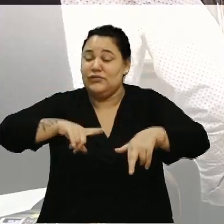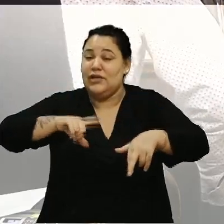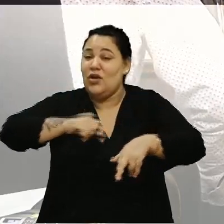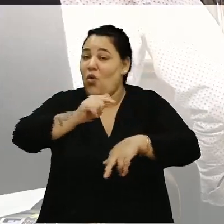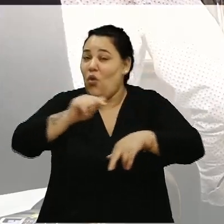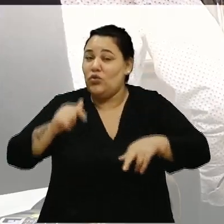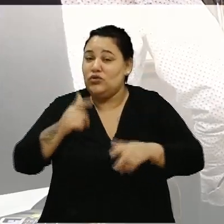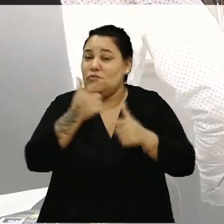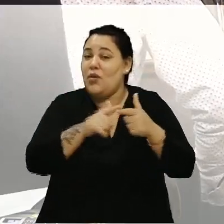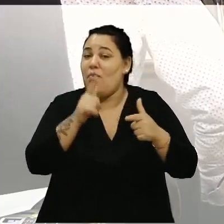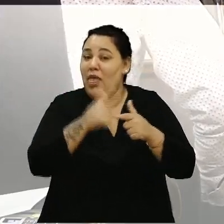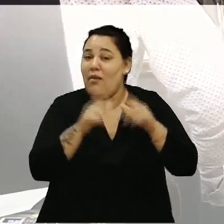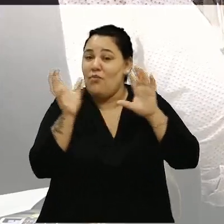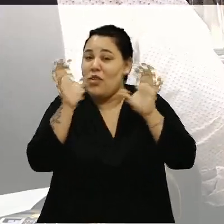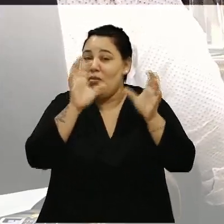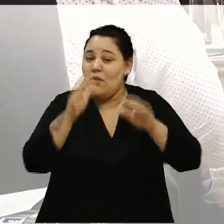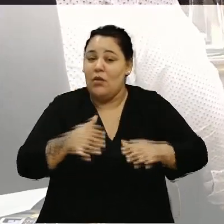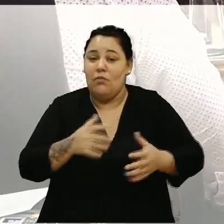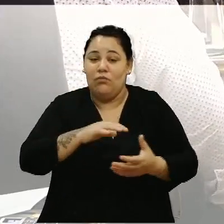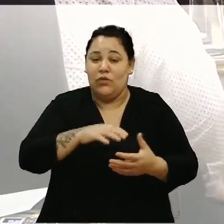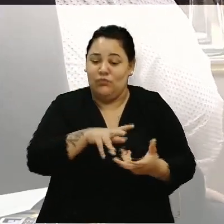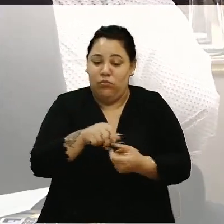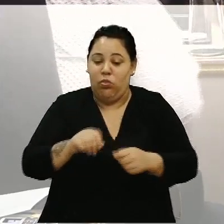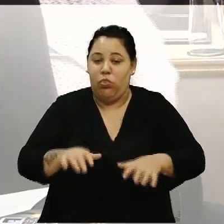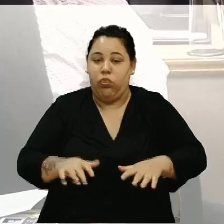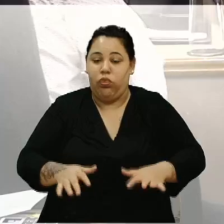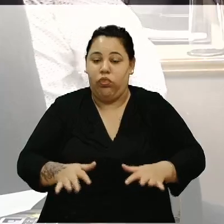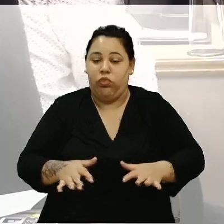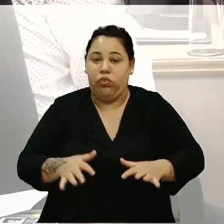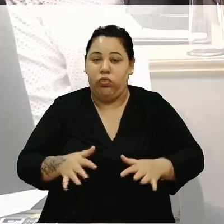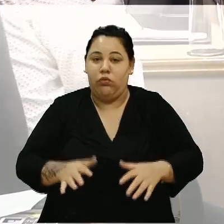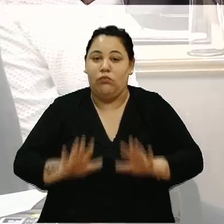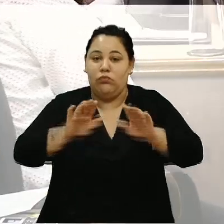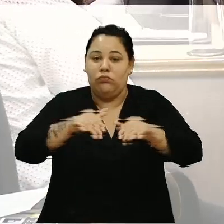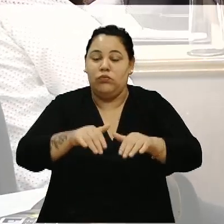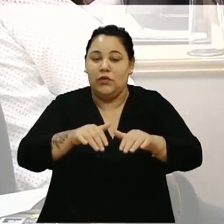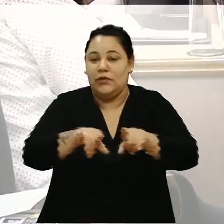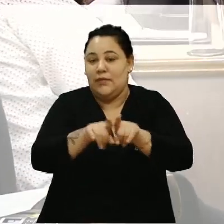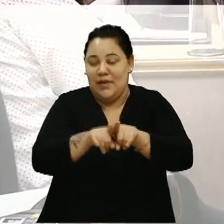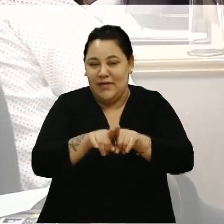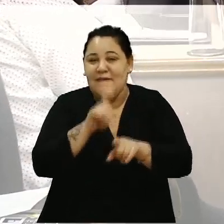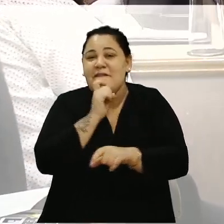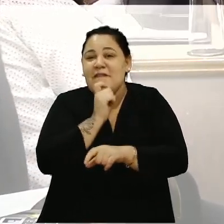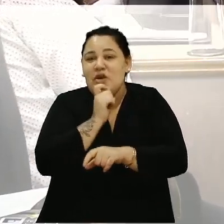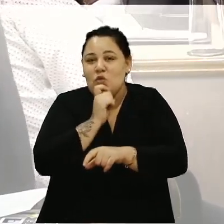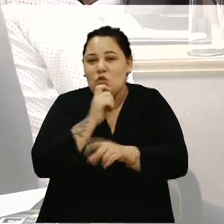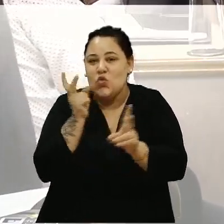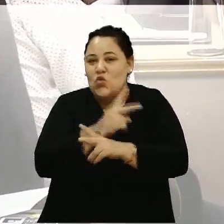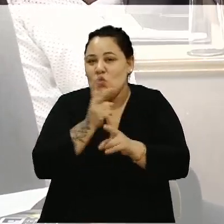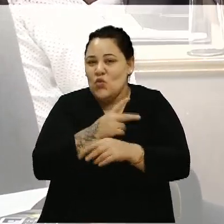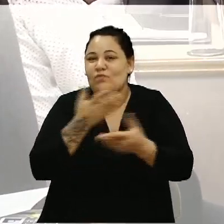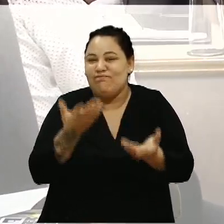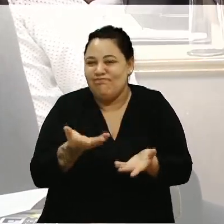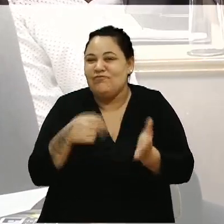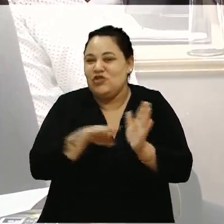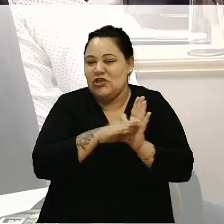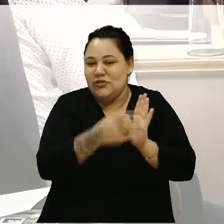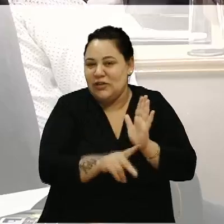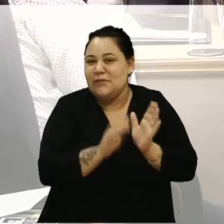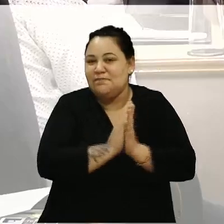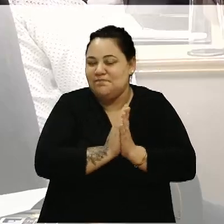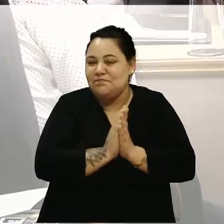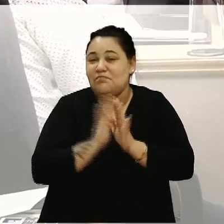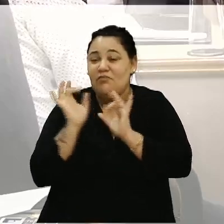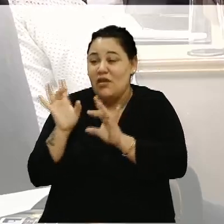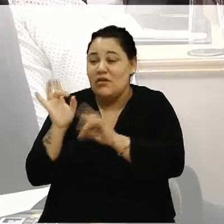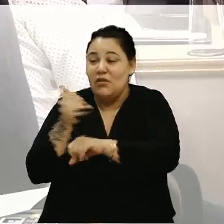climáticos, como tremores de terras e ondas de frio. Especialistas analisam que tanto a